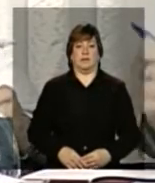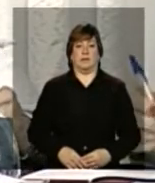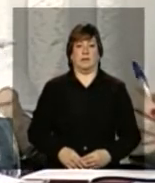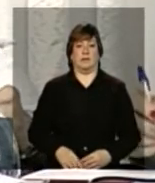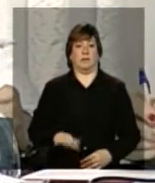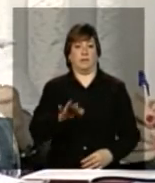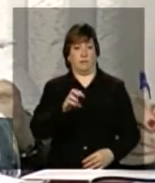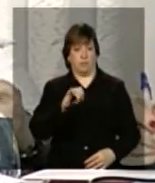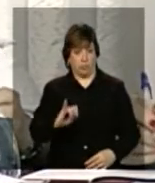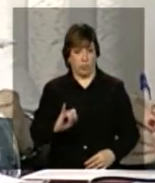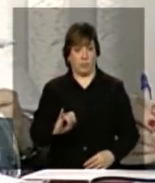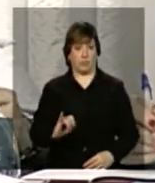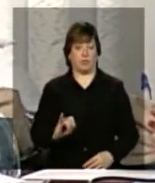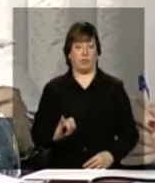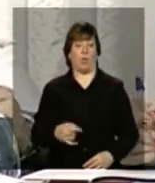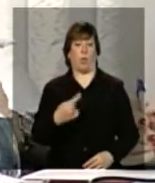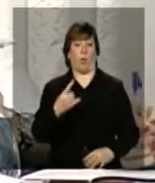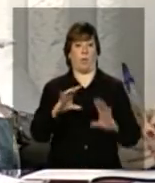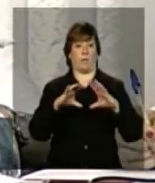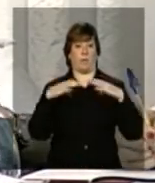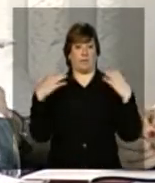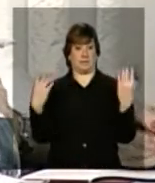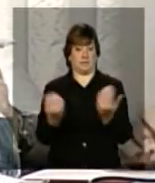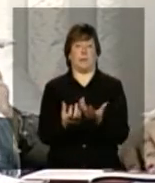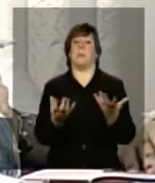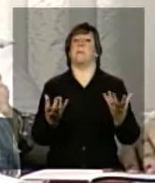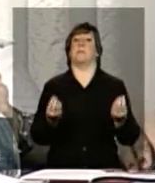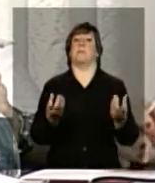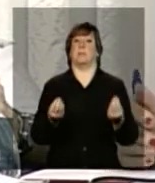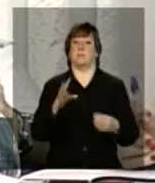uma sessão muito emocionante